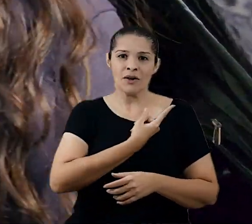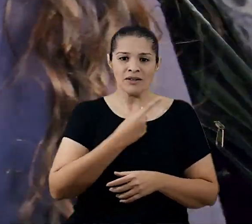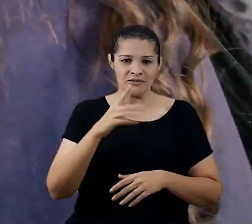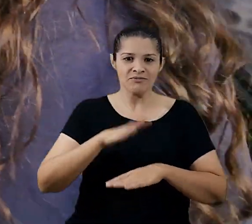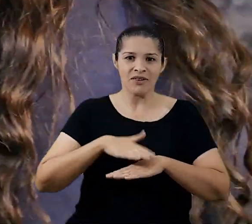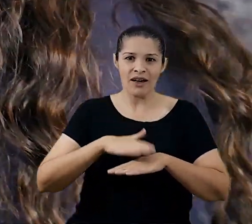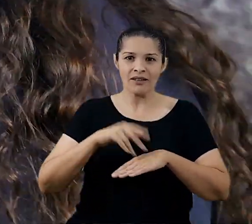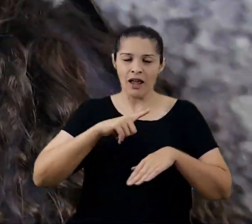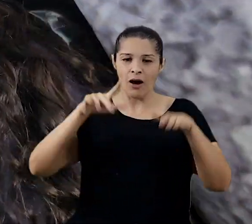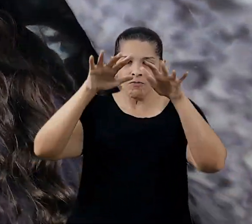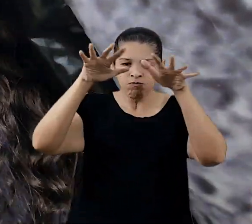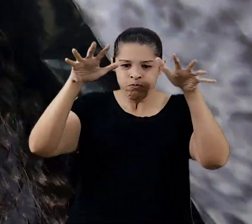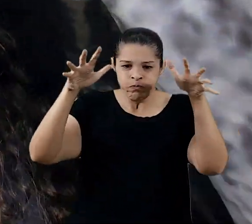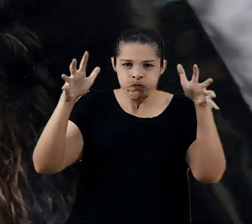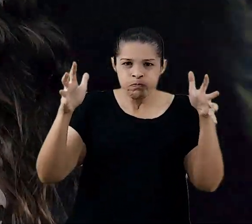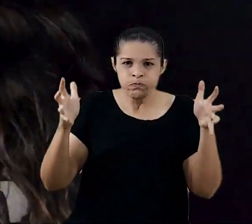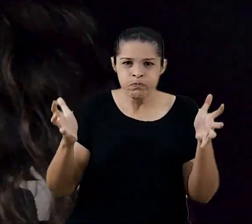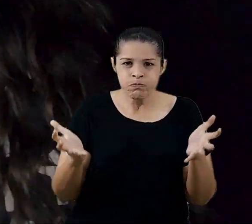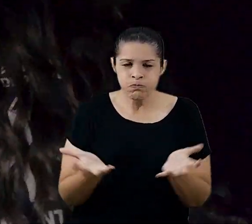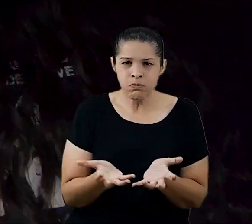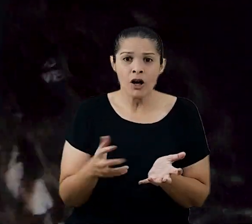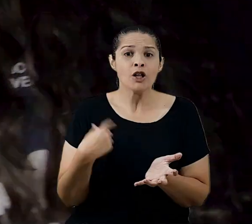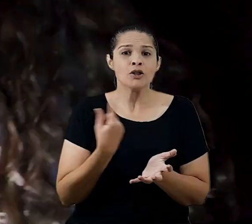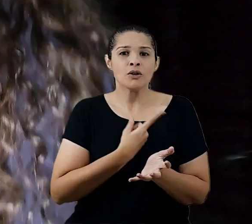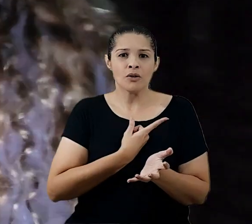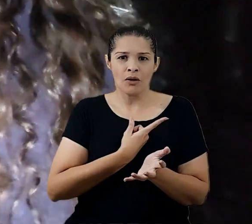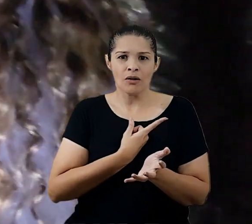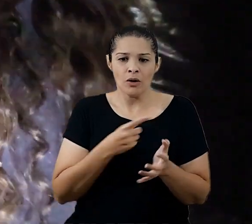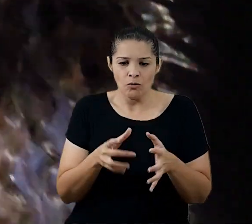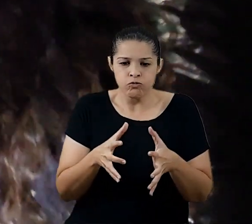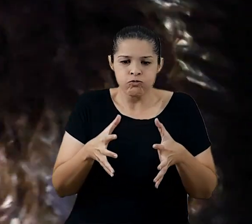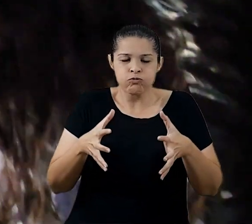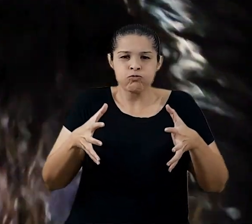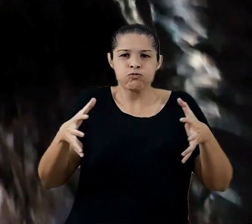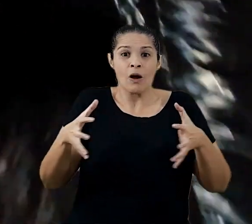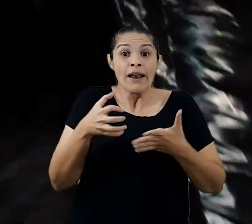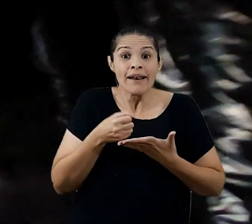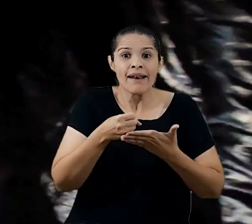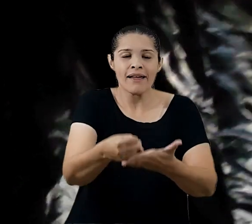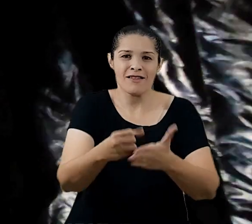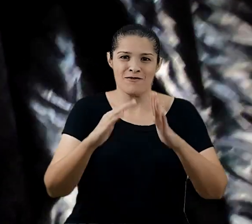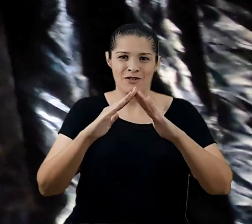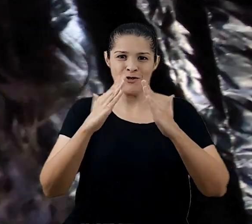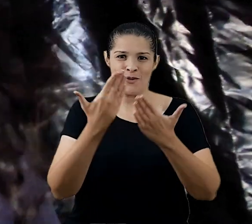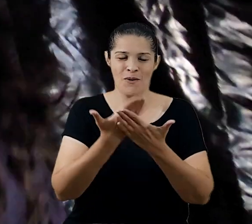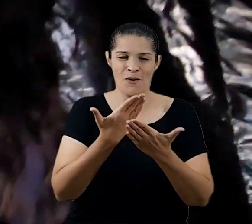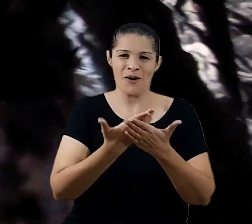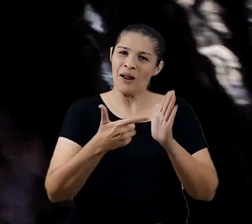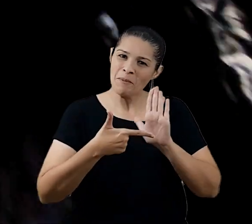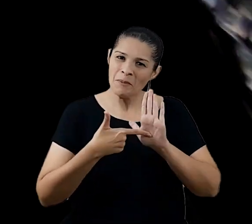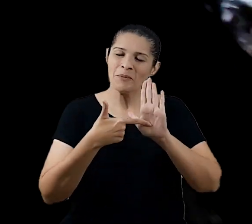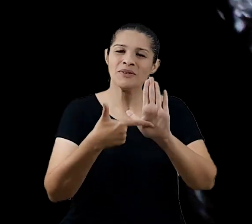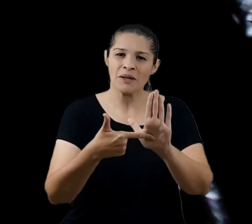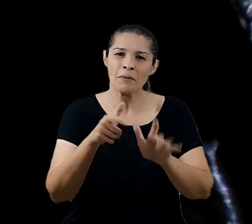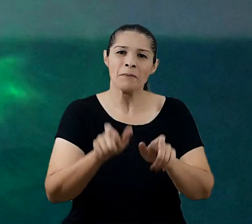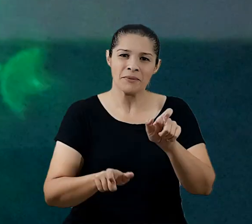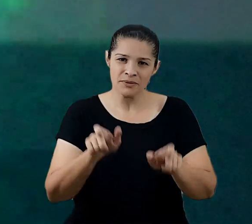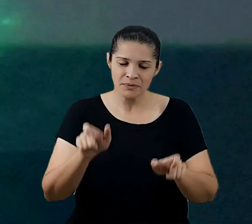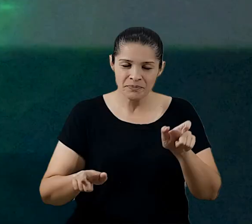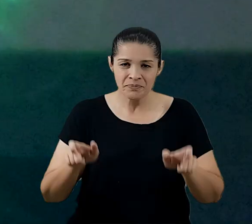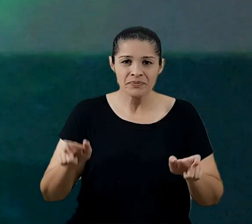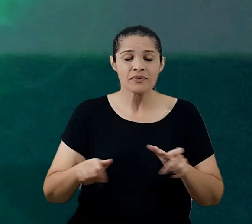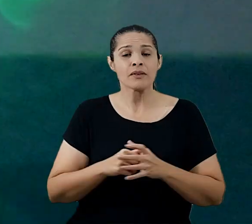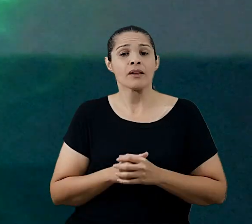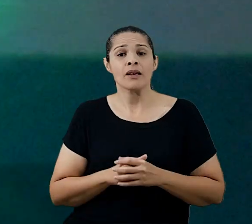inflável, que é montado em qualquer escola que chamar a gente, né? A gente leva o planetário lá. O planetário é como se